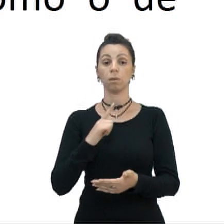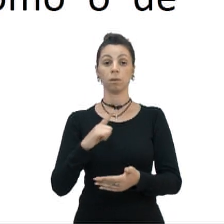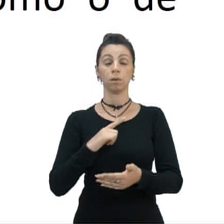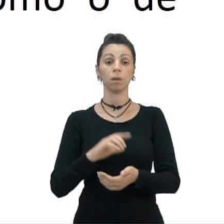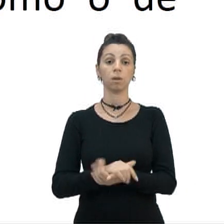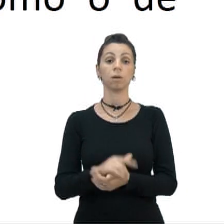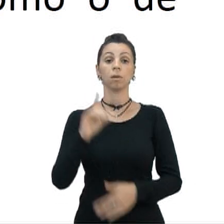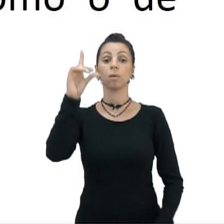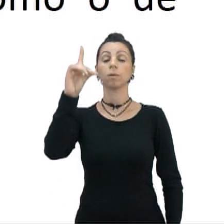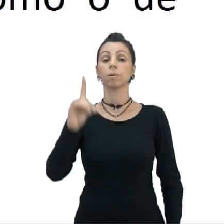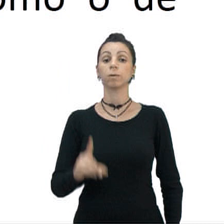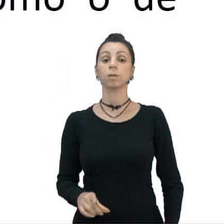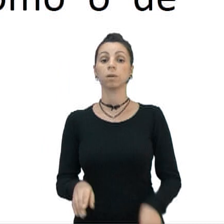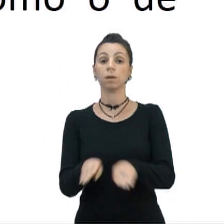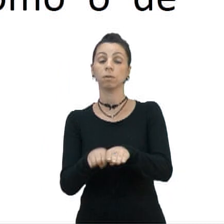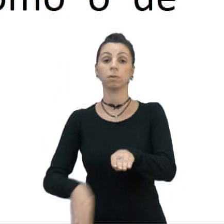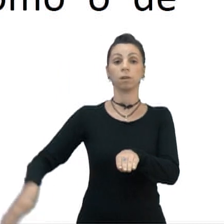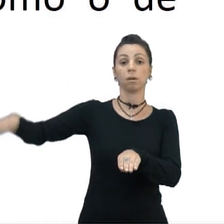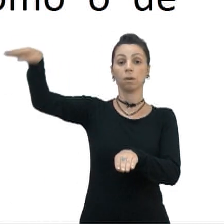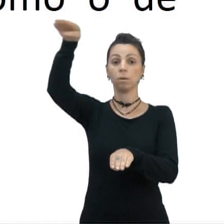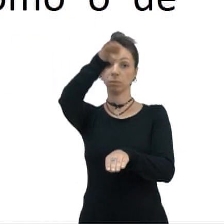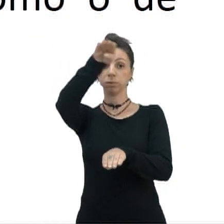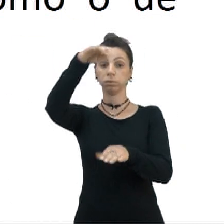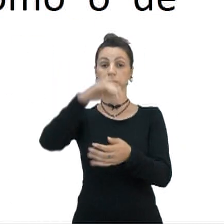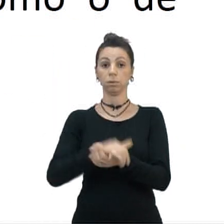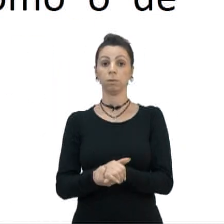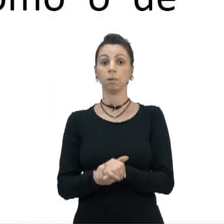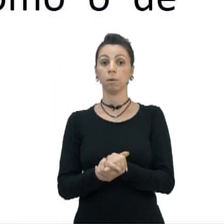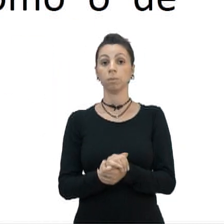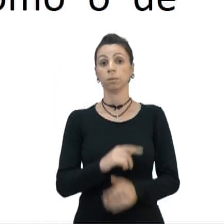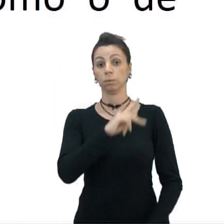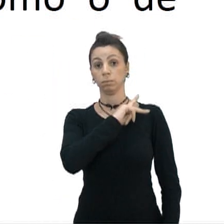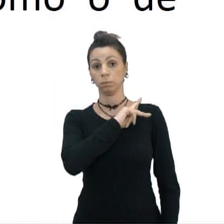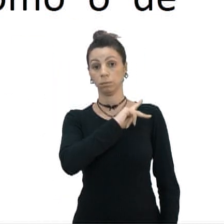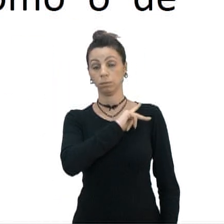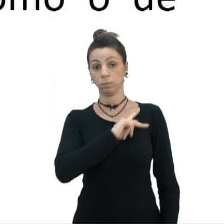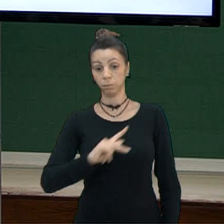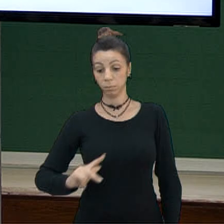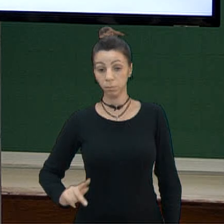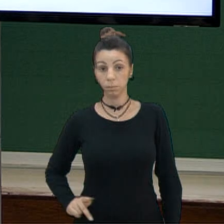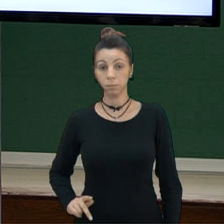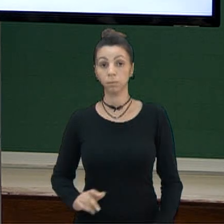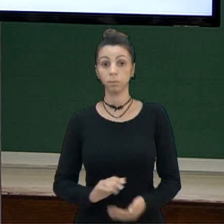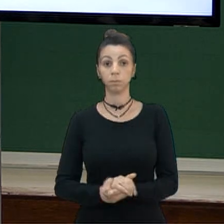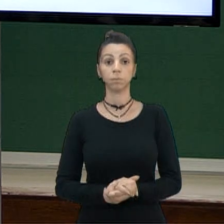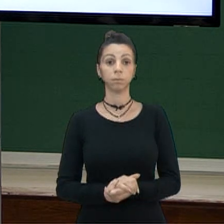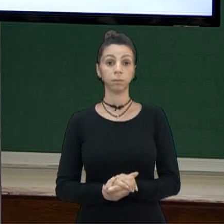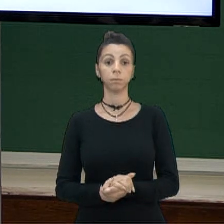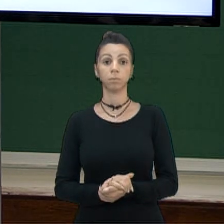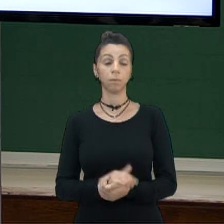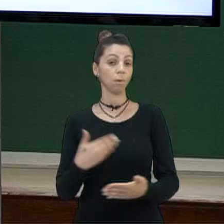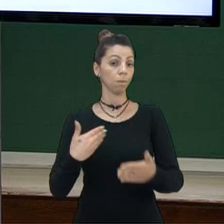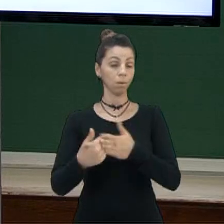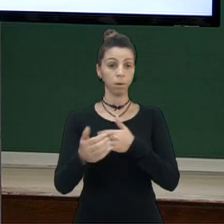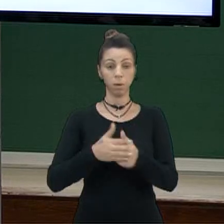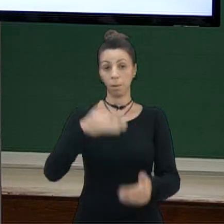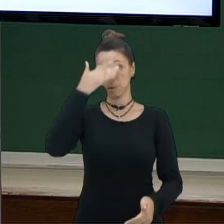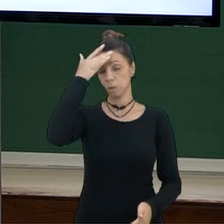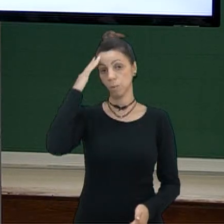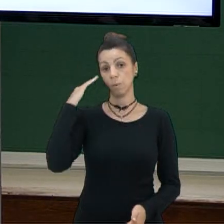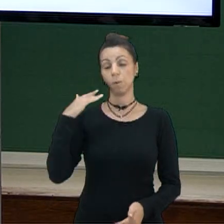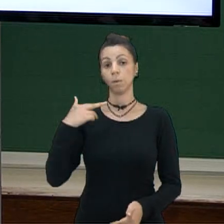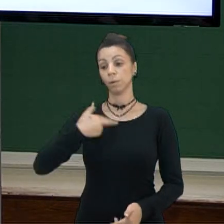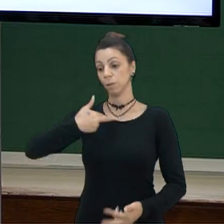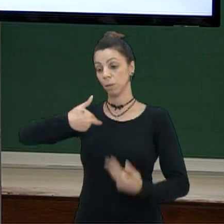de autoridade máxima do Estado, como o de presidente. Então, qualquer pessoa de qualquer